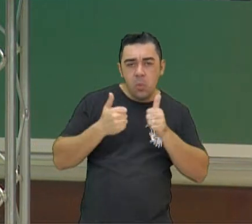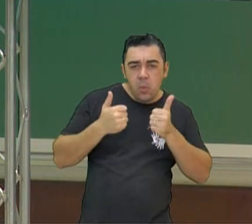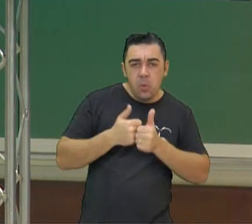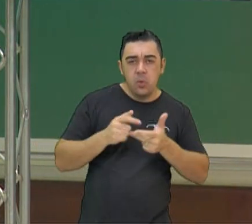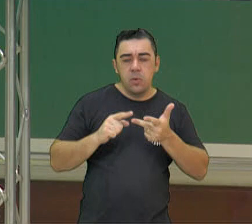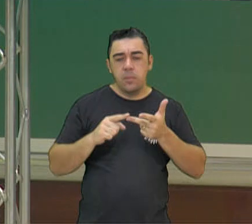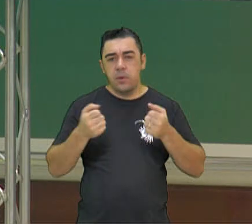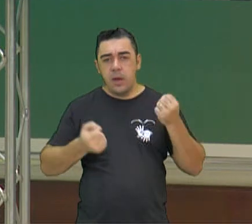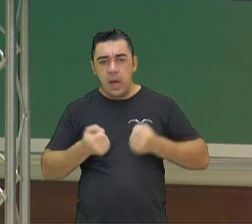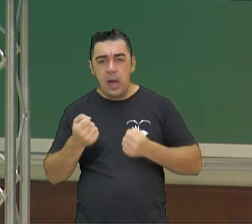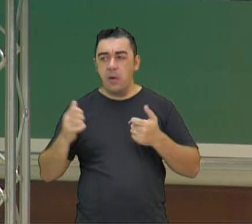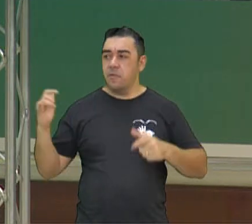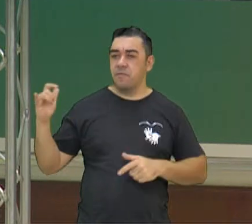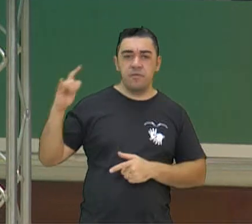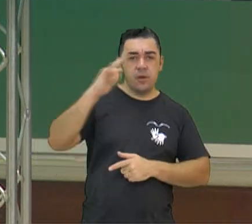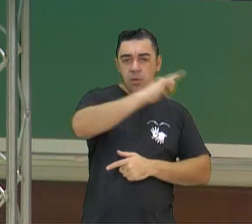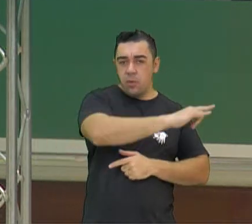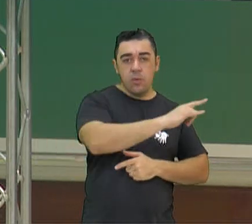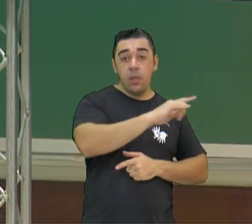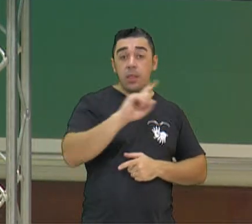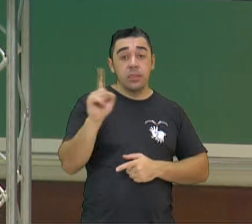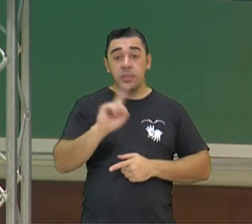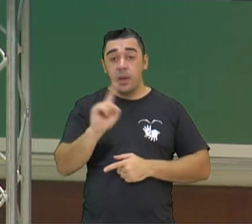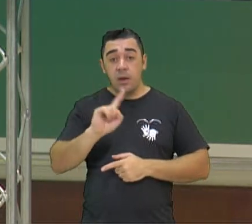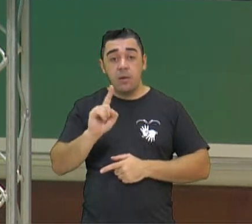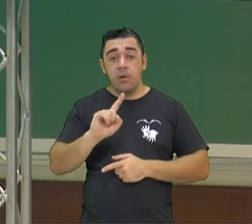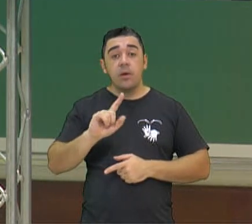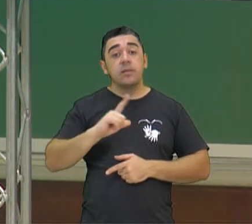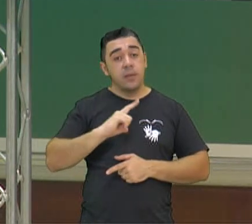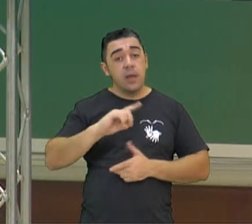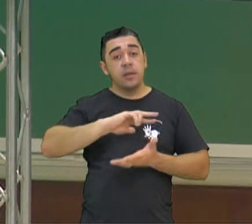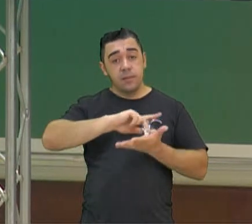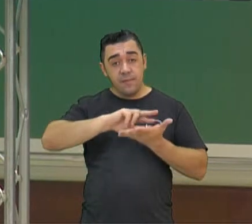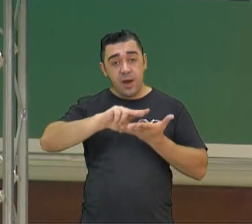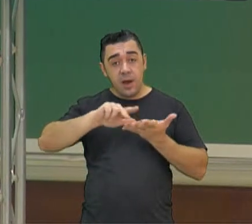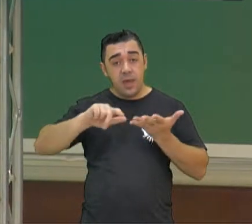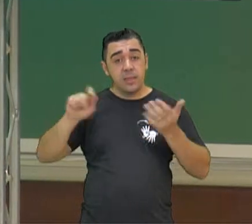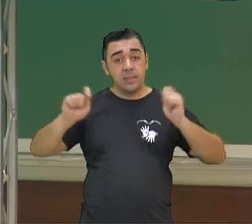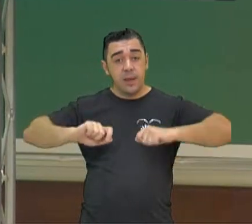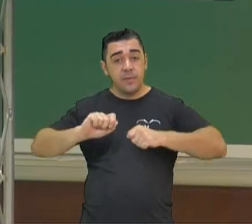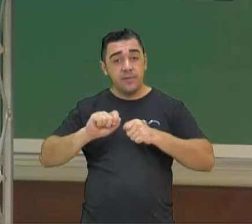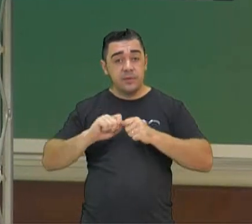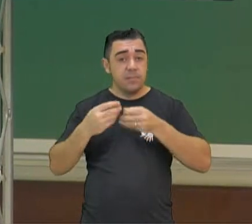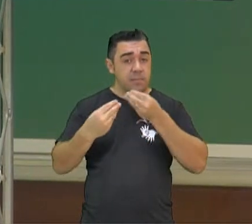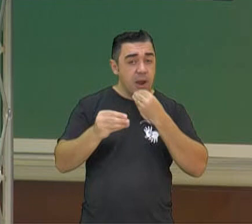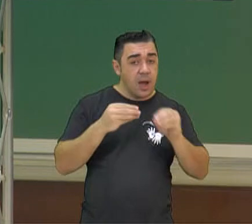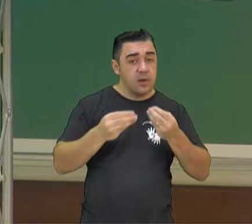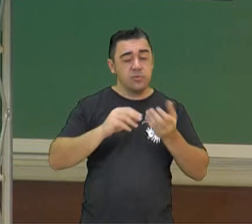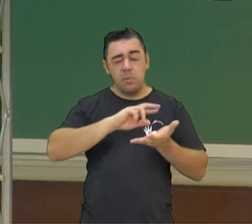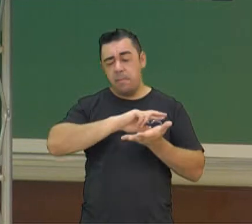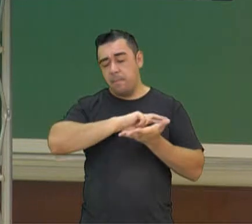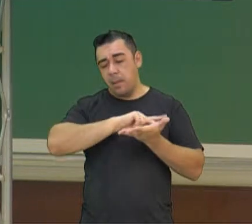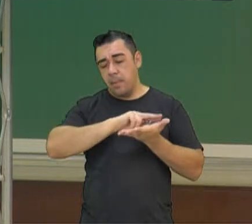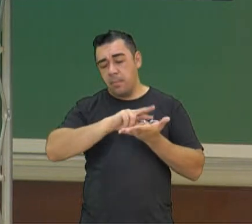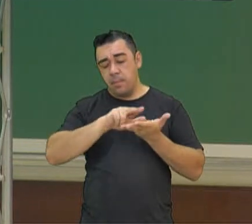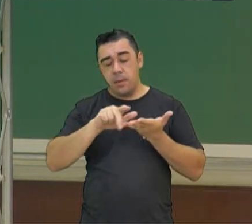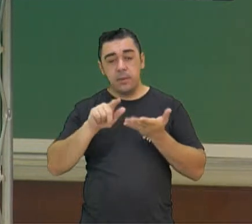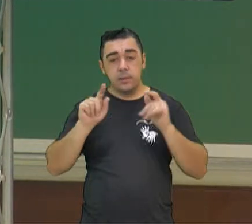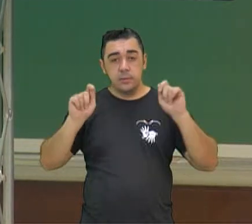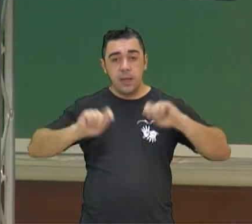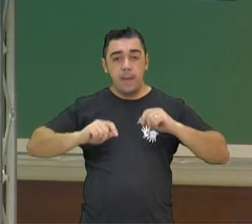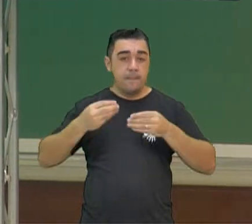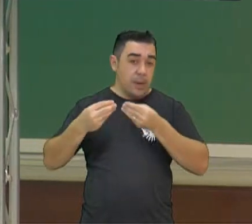do avião. É a quantidade de outros produtos que vem a partir dele, principalmente o plástico que está